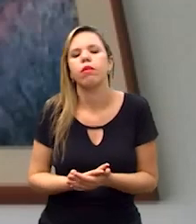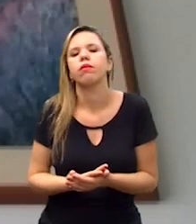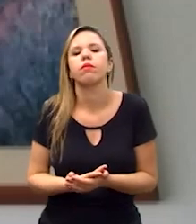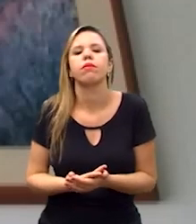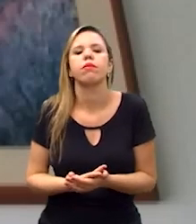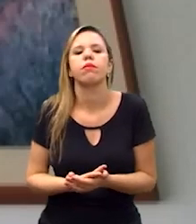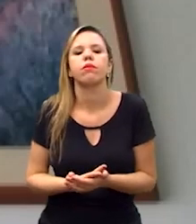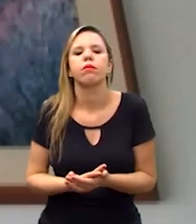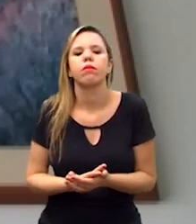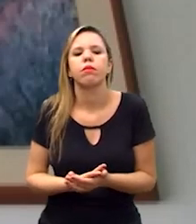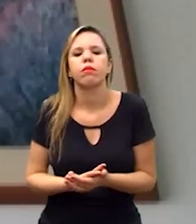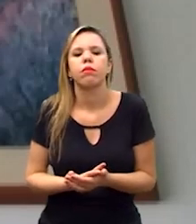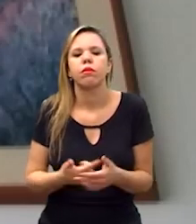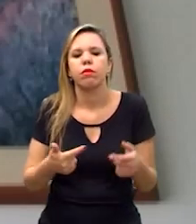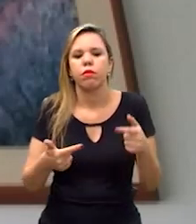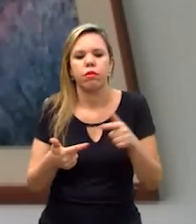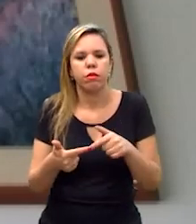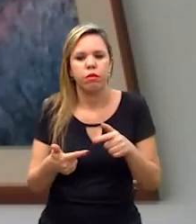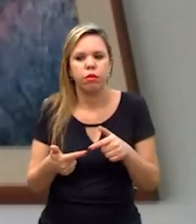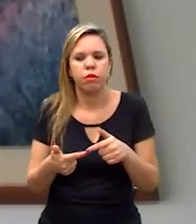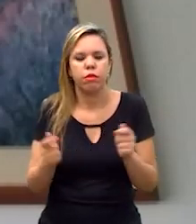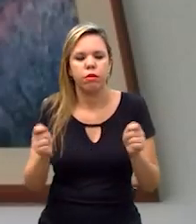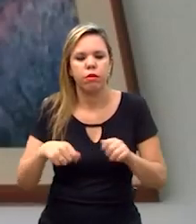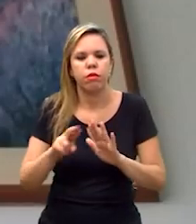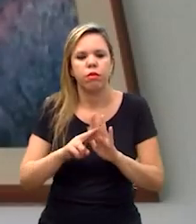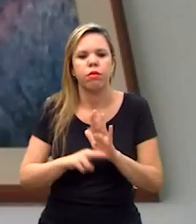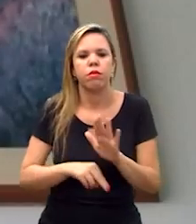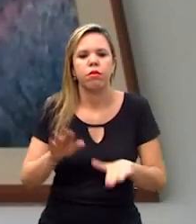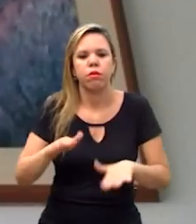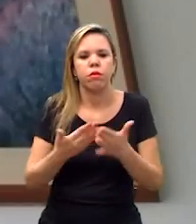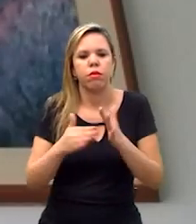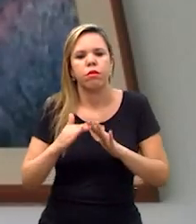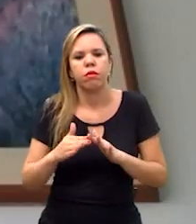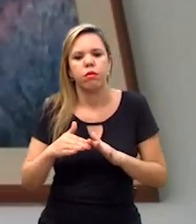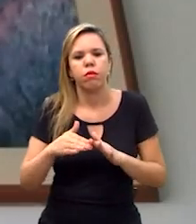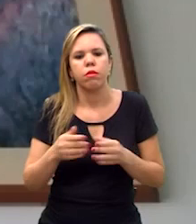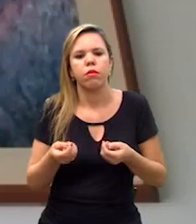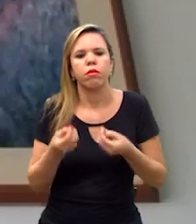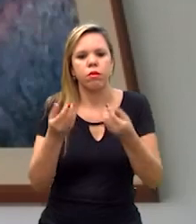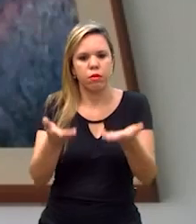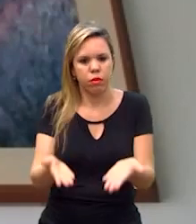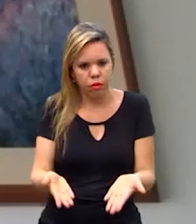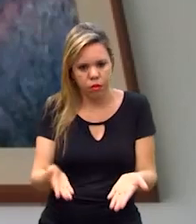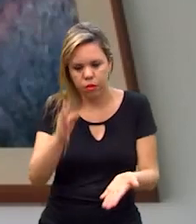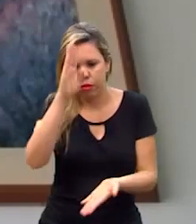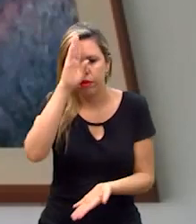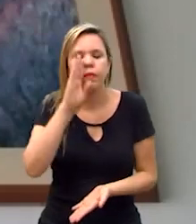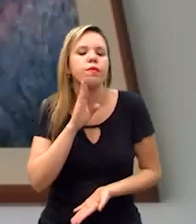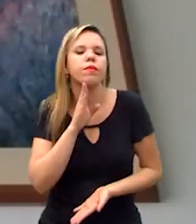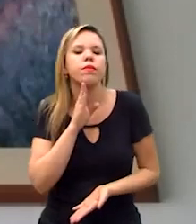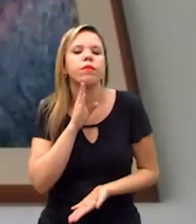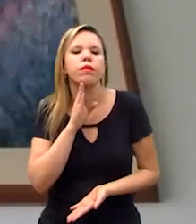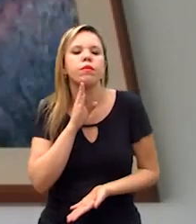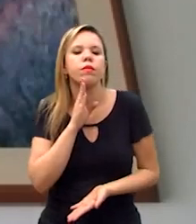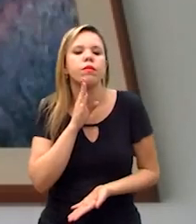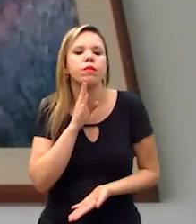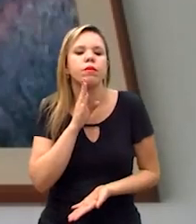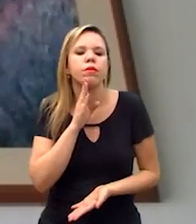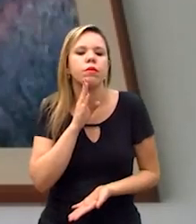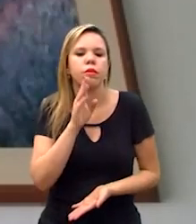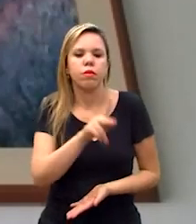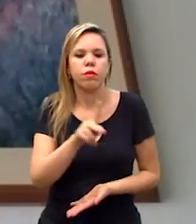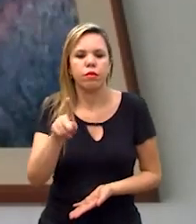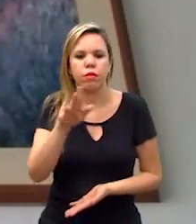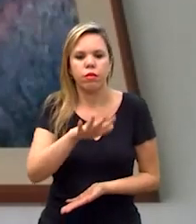às aulas. A segunda condição, que as escolas fornecessem